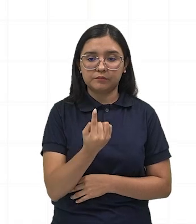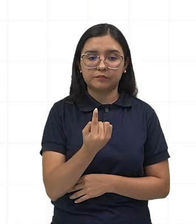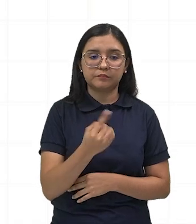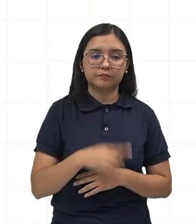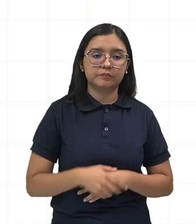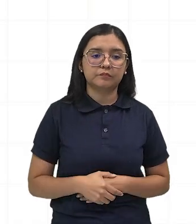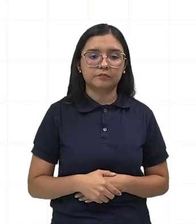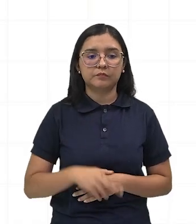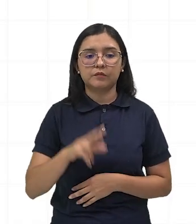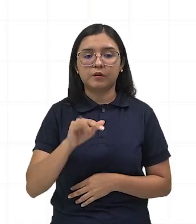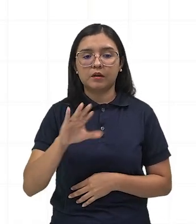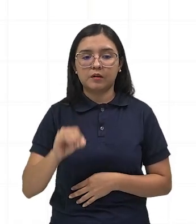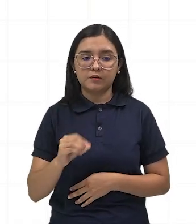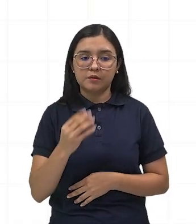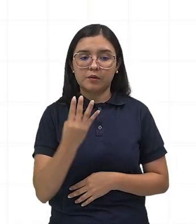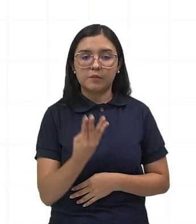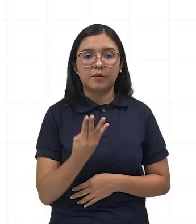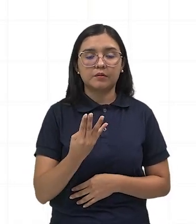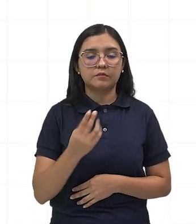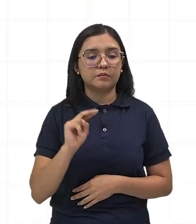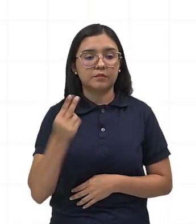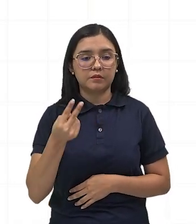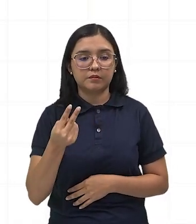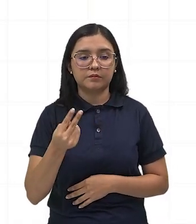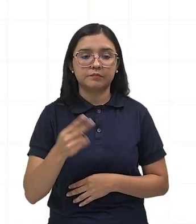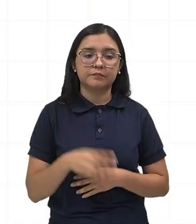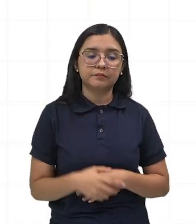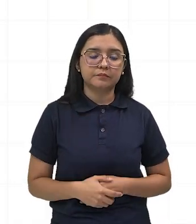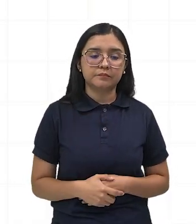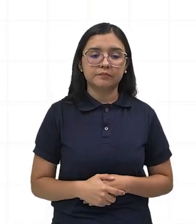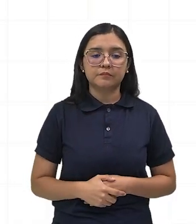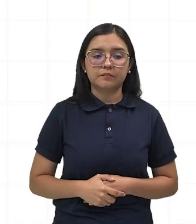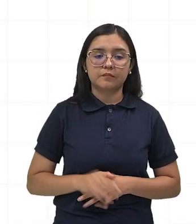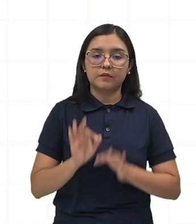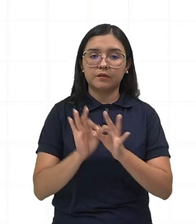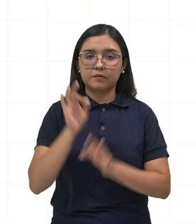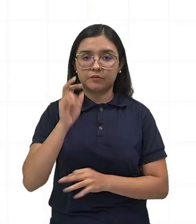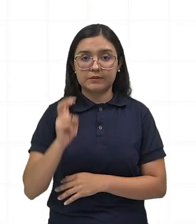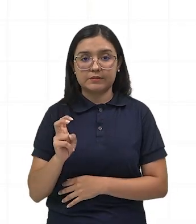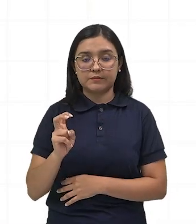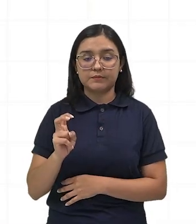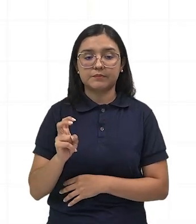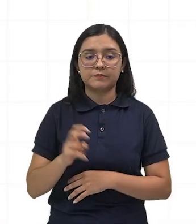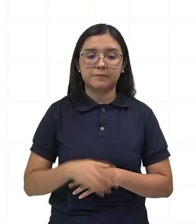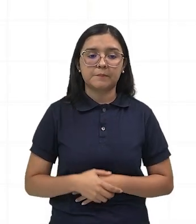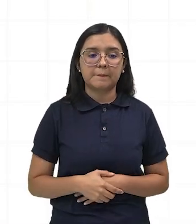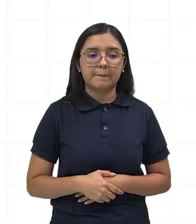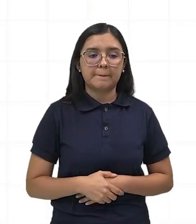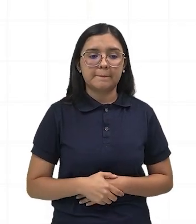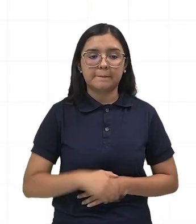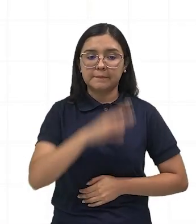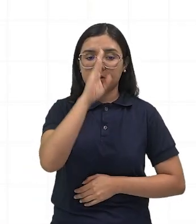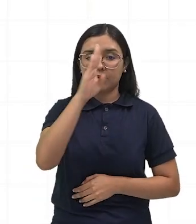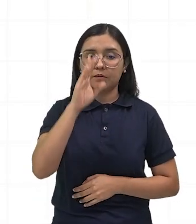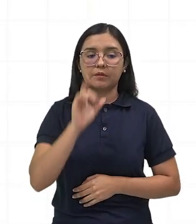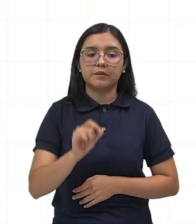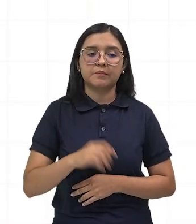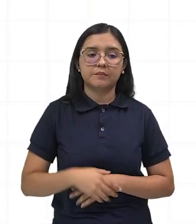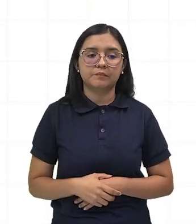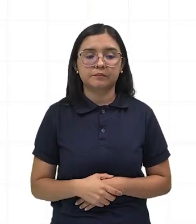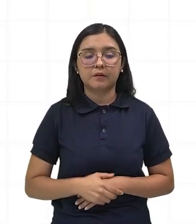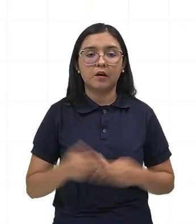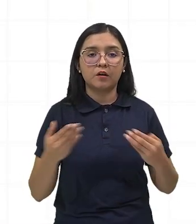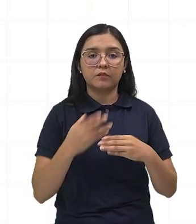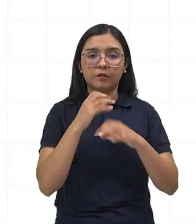3,1. O raio é 4 ao quadrado e a altura é 5. Prioridade aqui. Primeiro